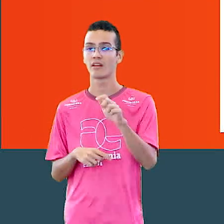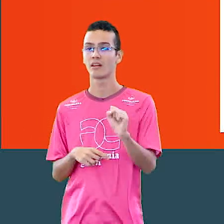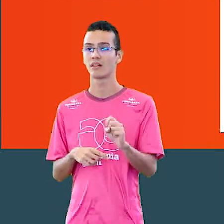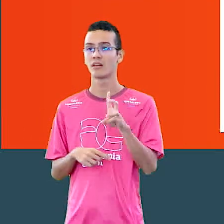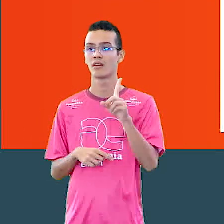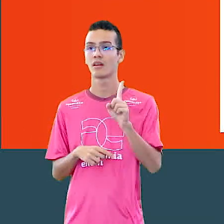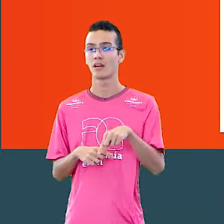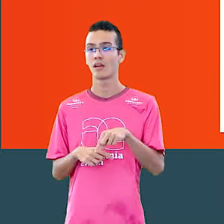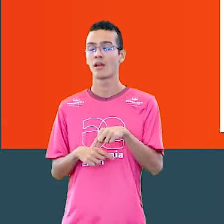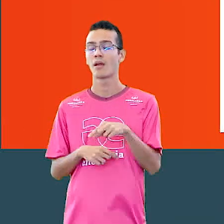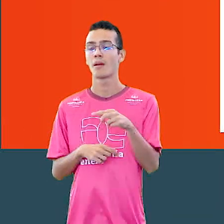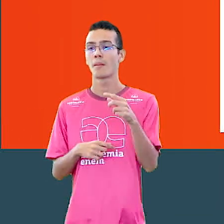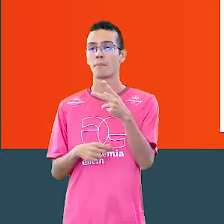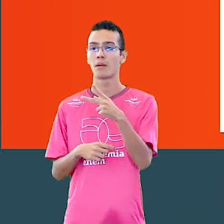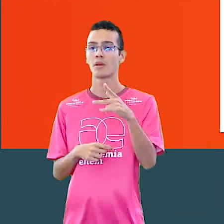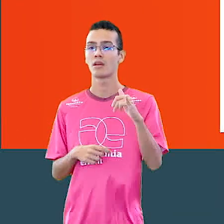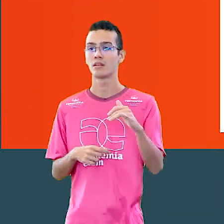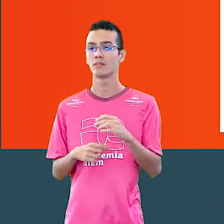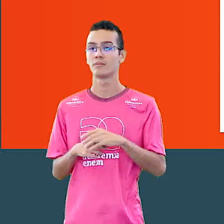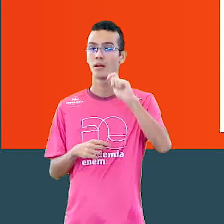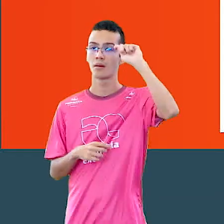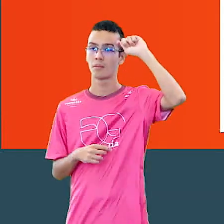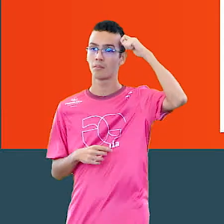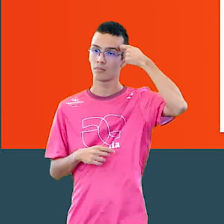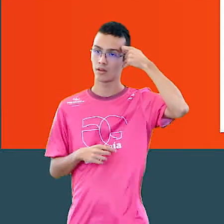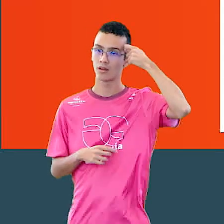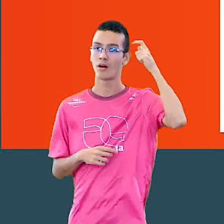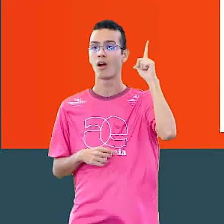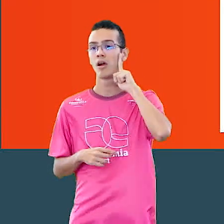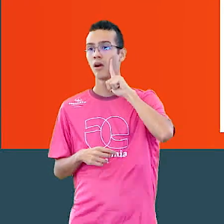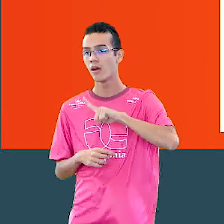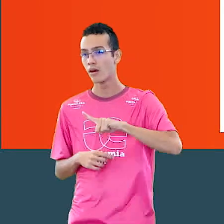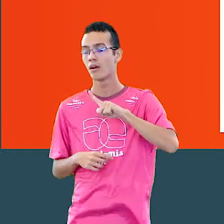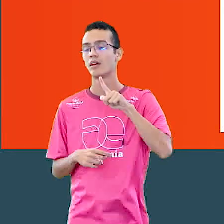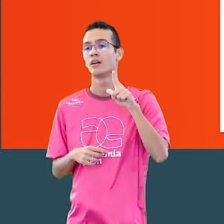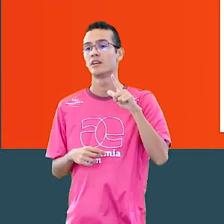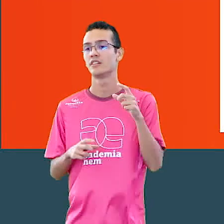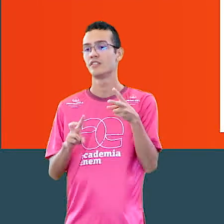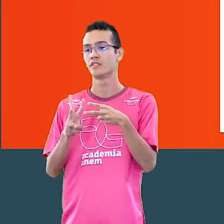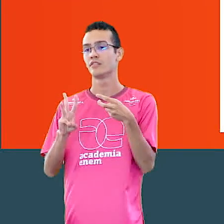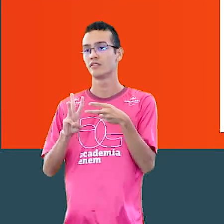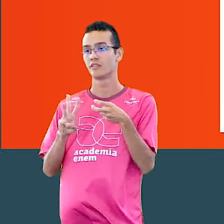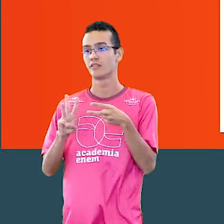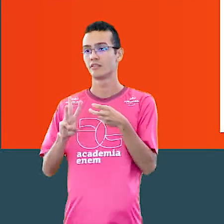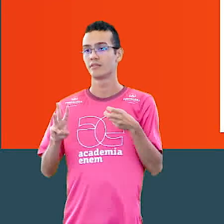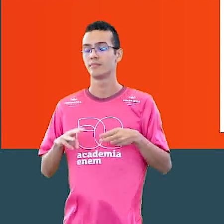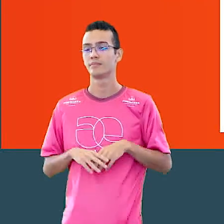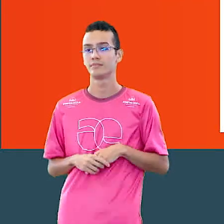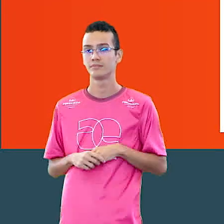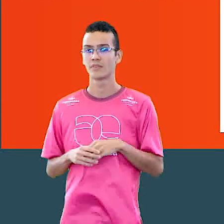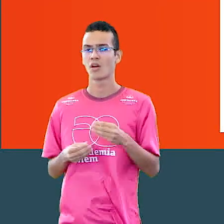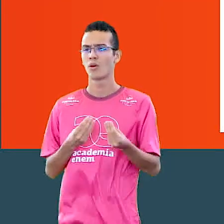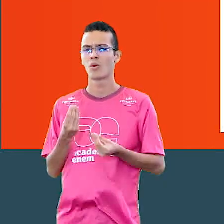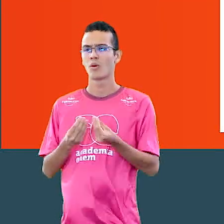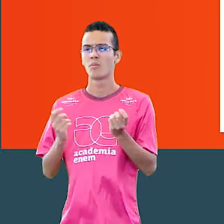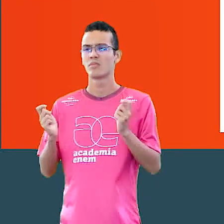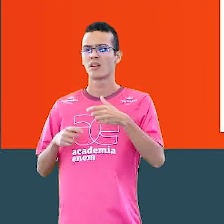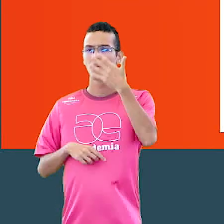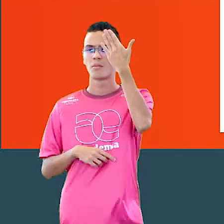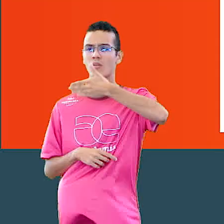gente? Pretos, pardos e indígenas. E isso, como é que é comprovado? Você faz